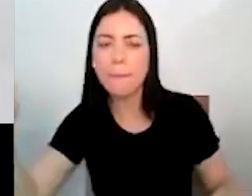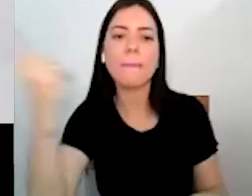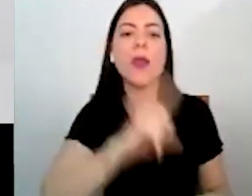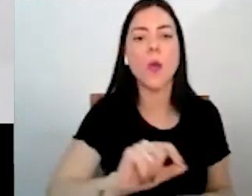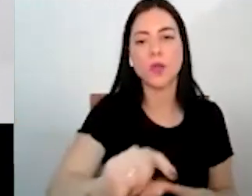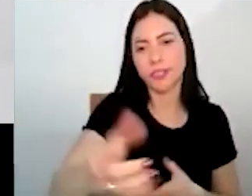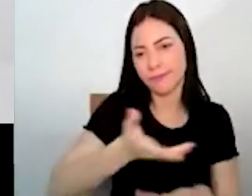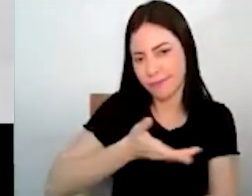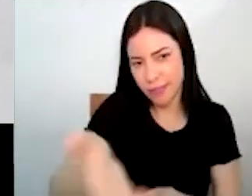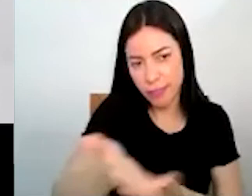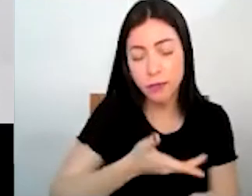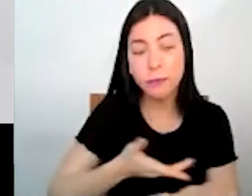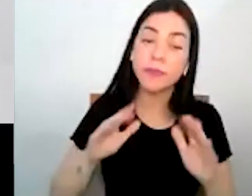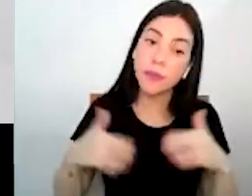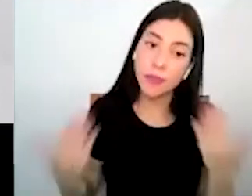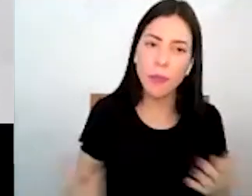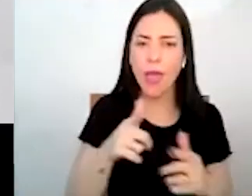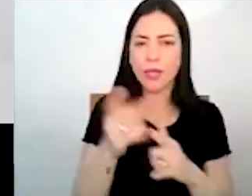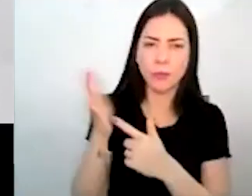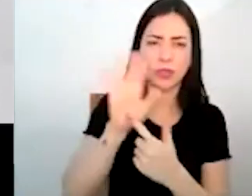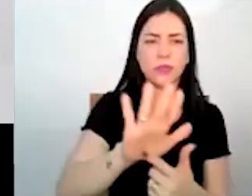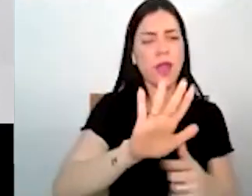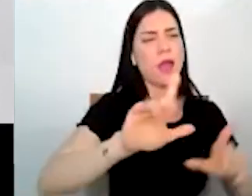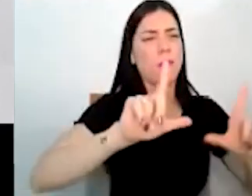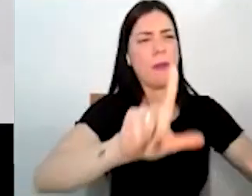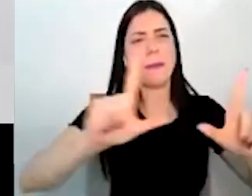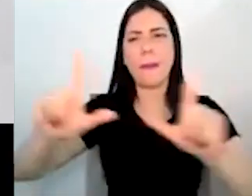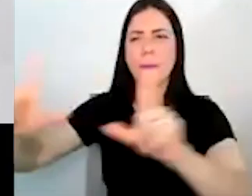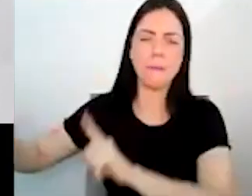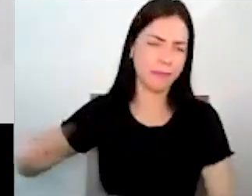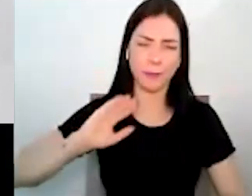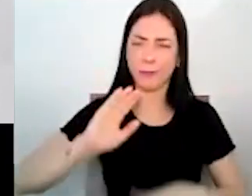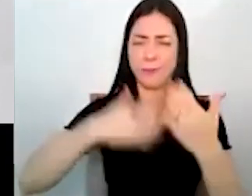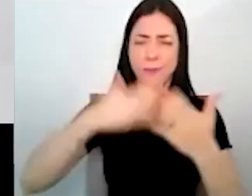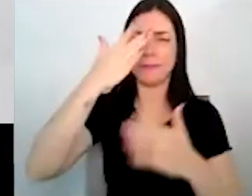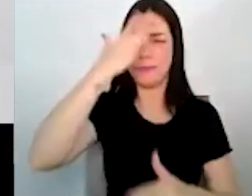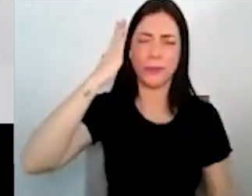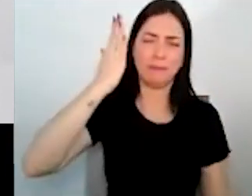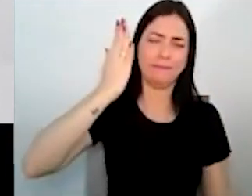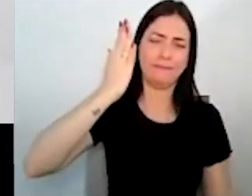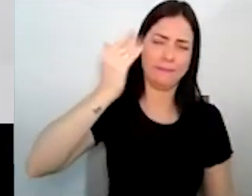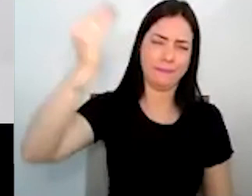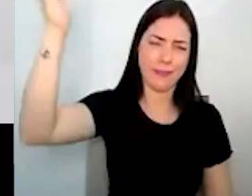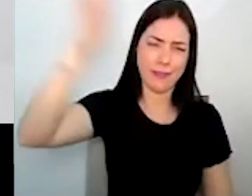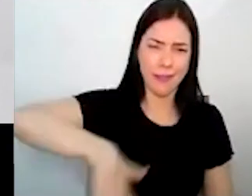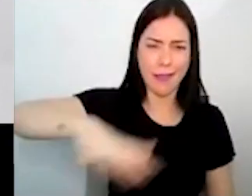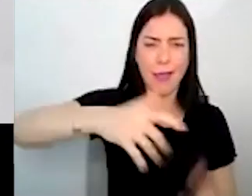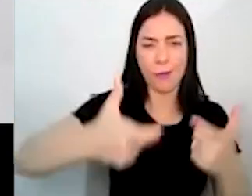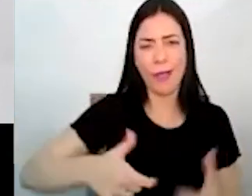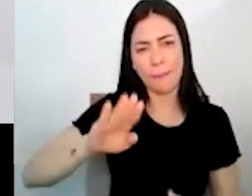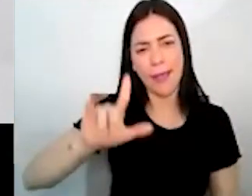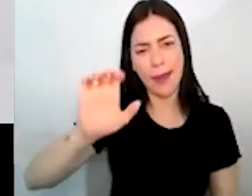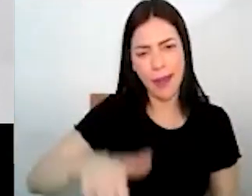A exposição foi um sucesso no Belém, tanto que ela, quase um ano depois, eu recebi uma ligação do